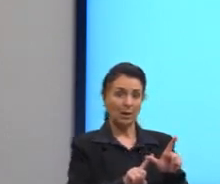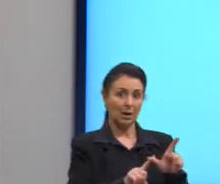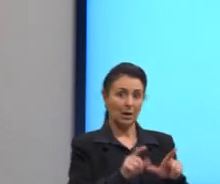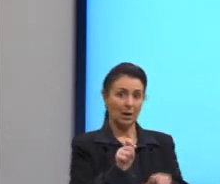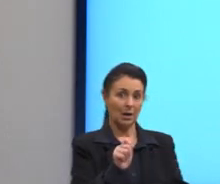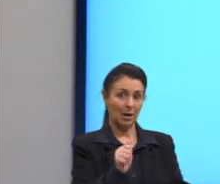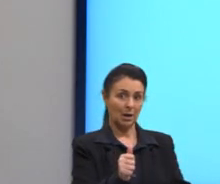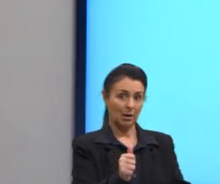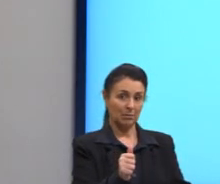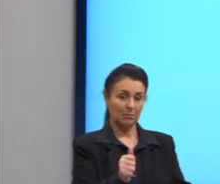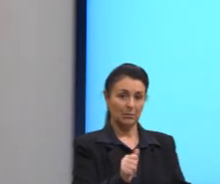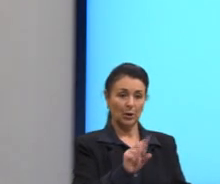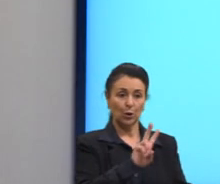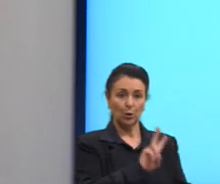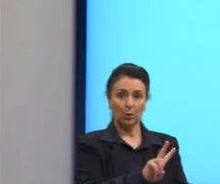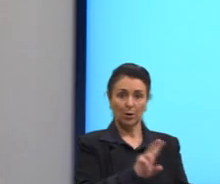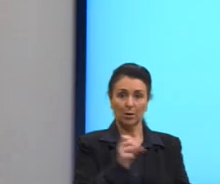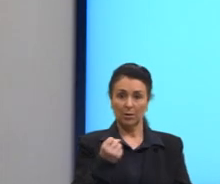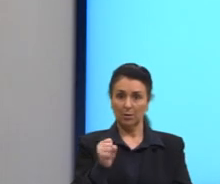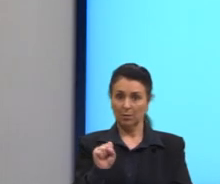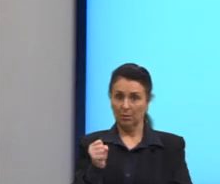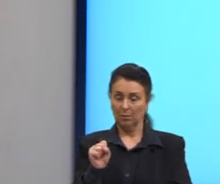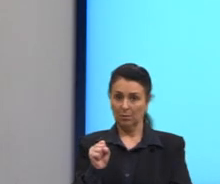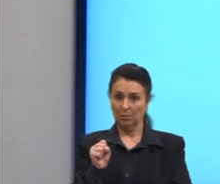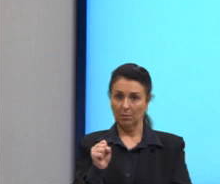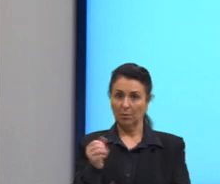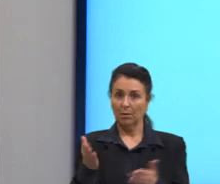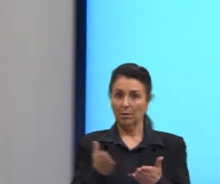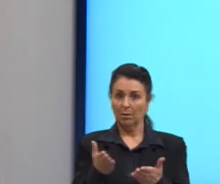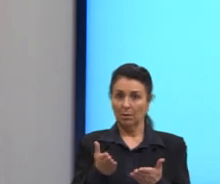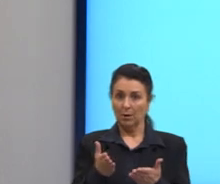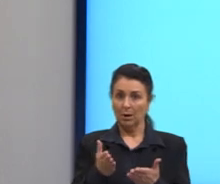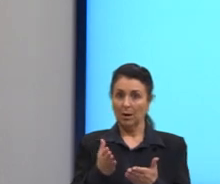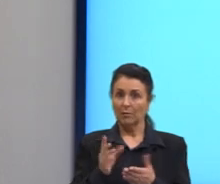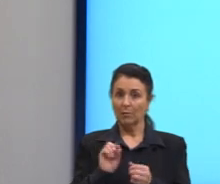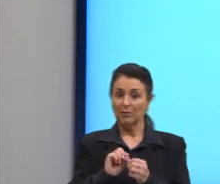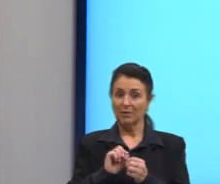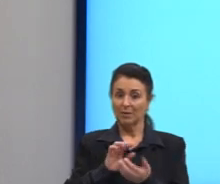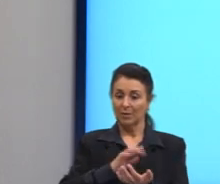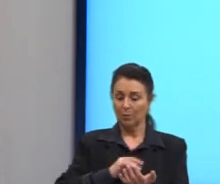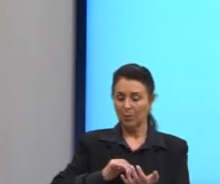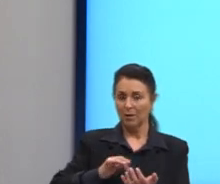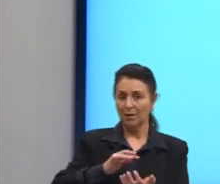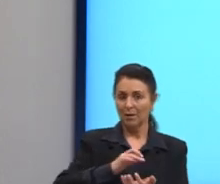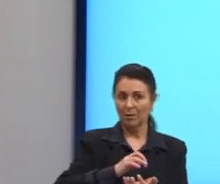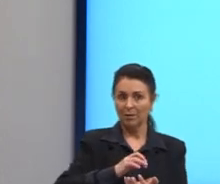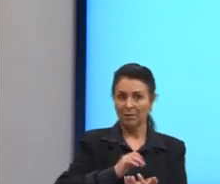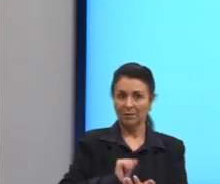dois e oito e agora nós vamos partir para resolução 28 então